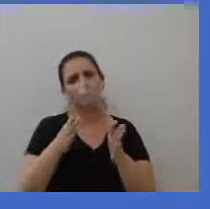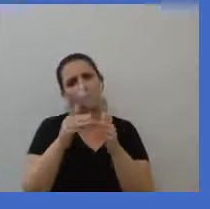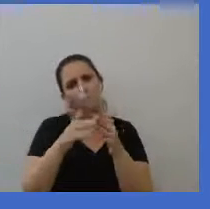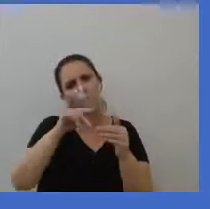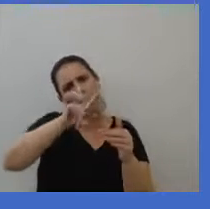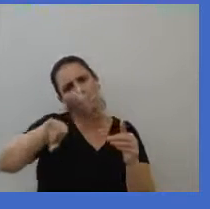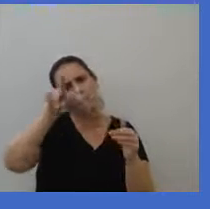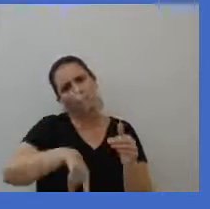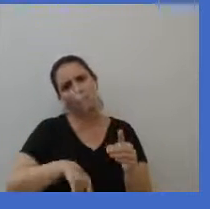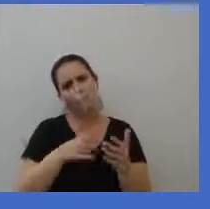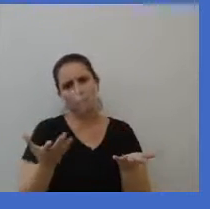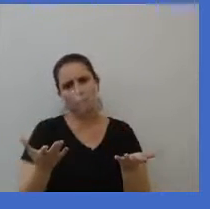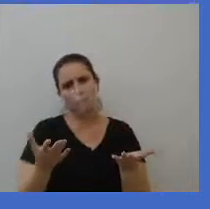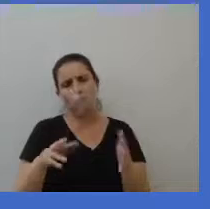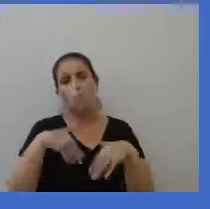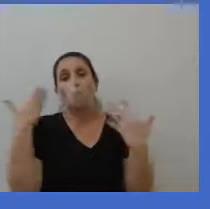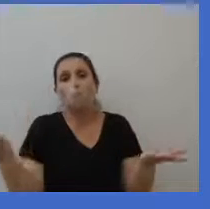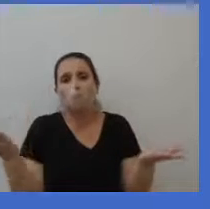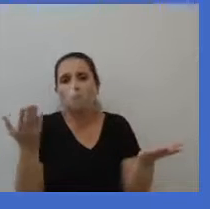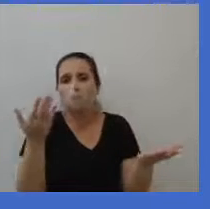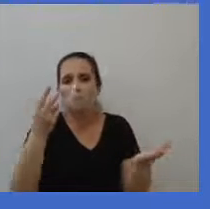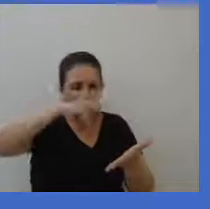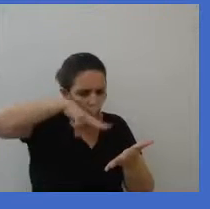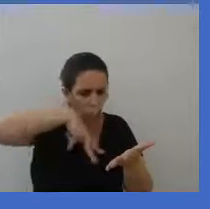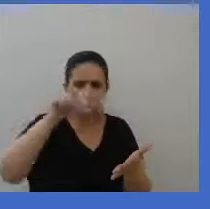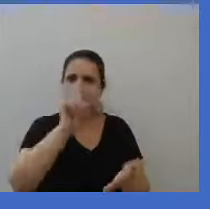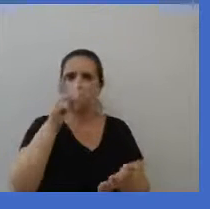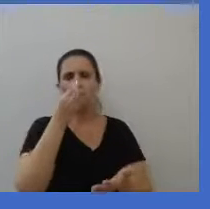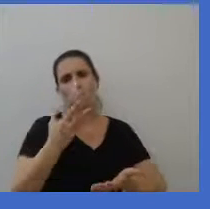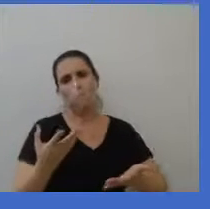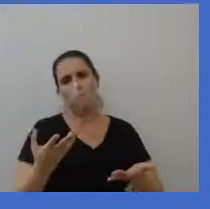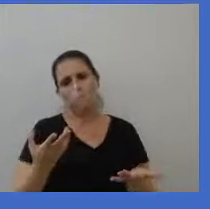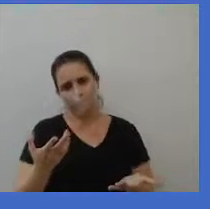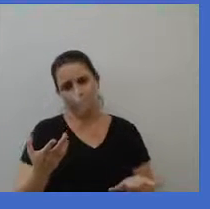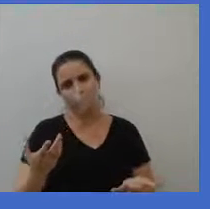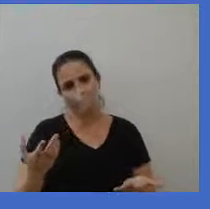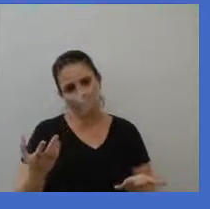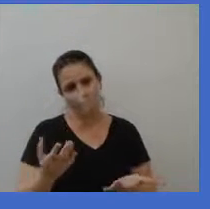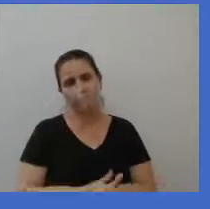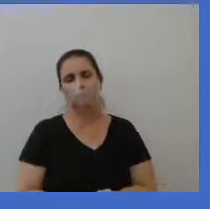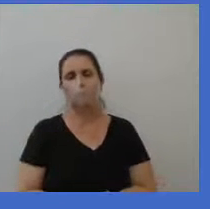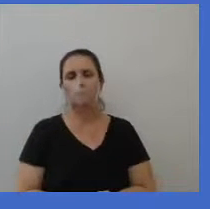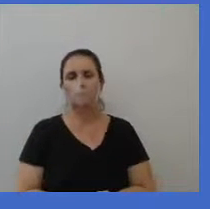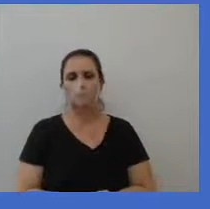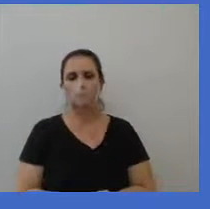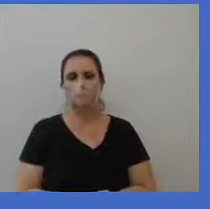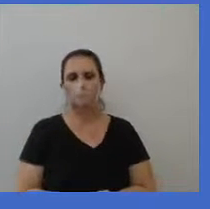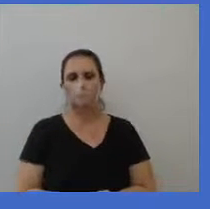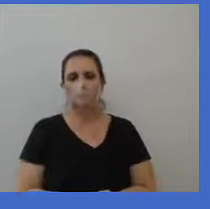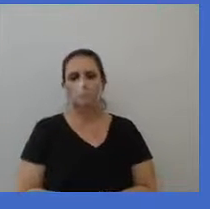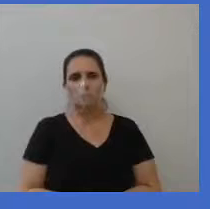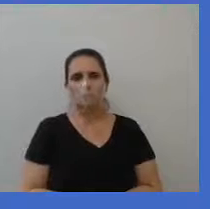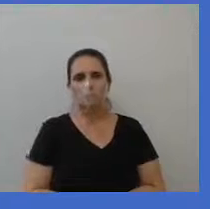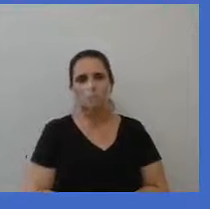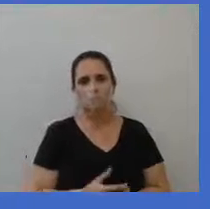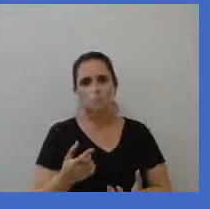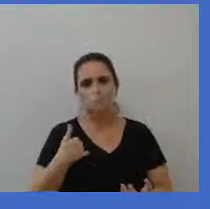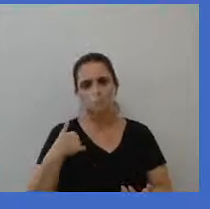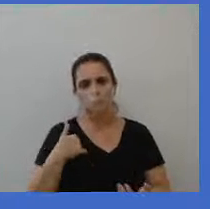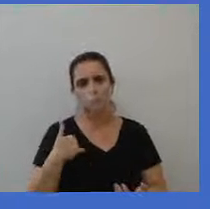alimento não perecível. Não perecível tinha hífen, caiu. Não vai para um lado, perecível vai para o outro.